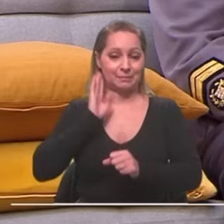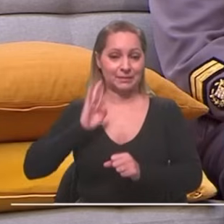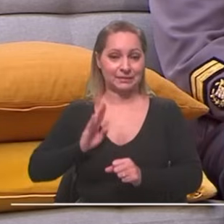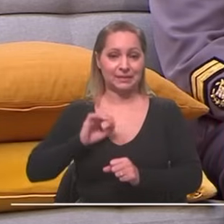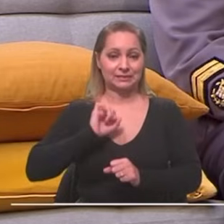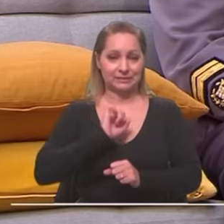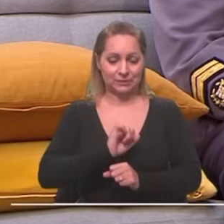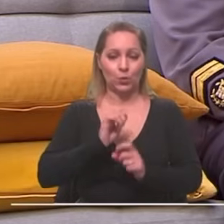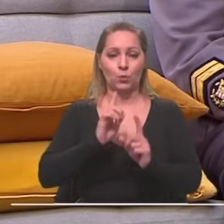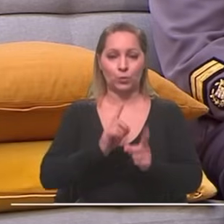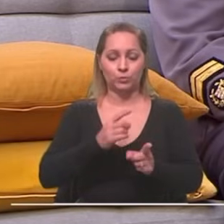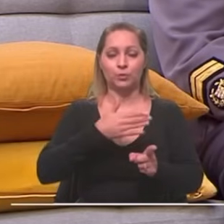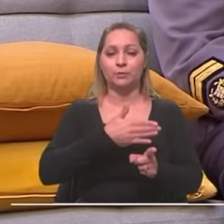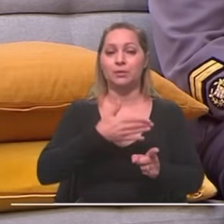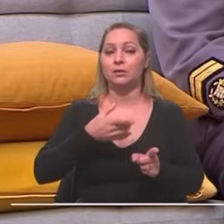em